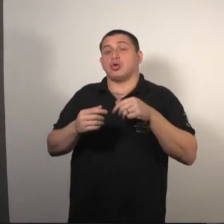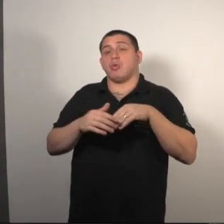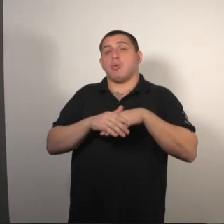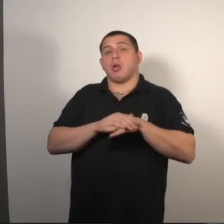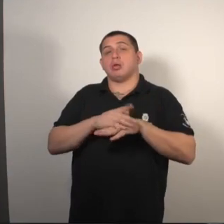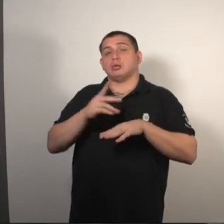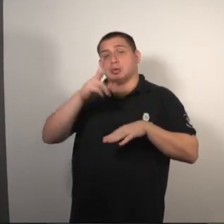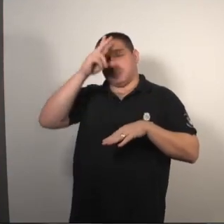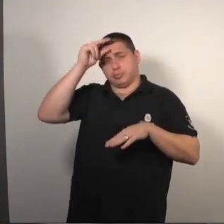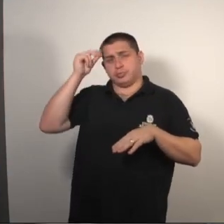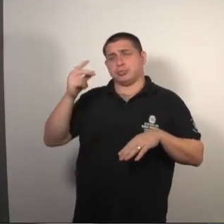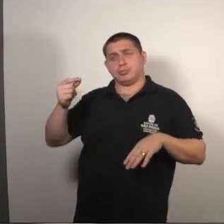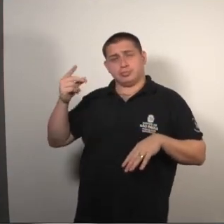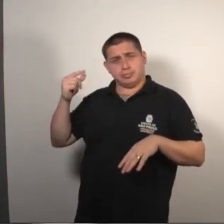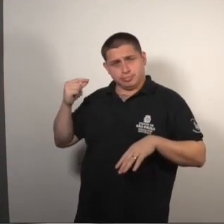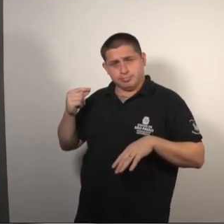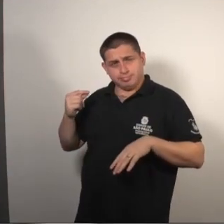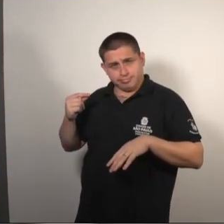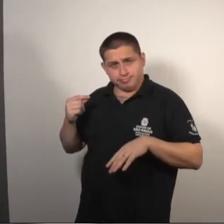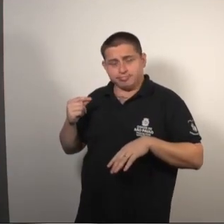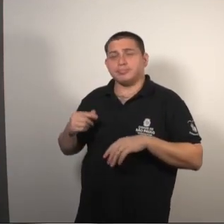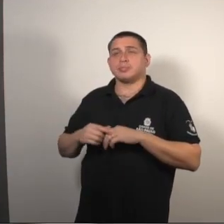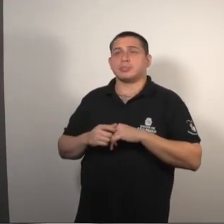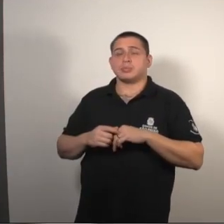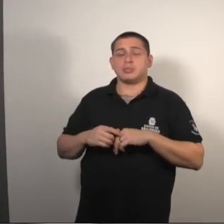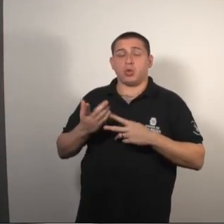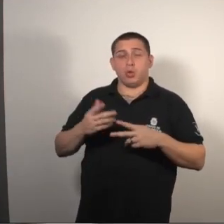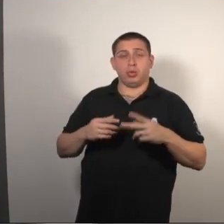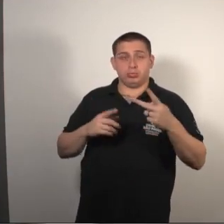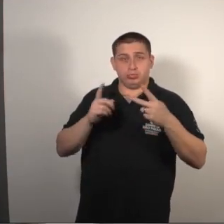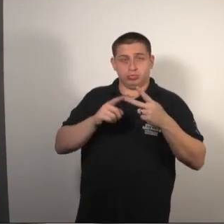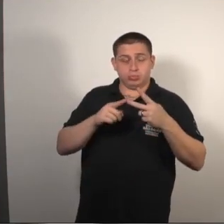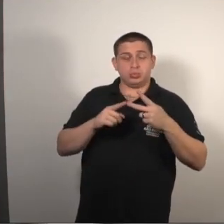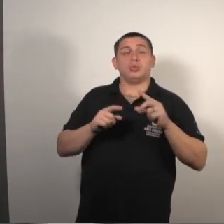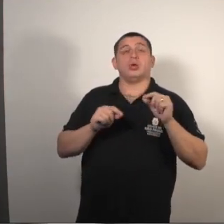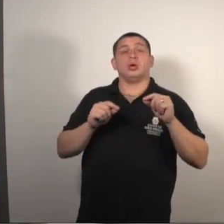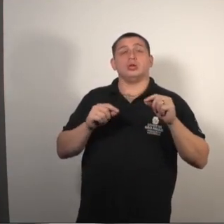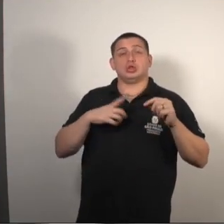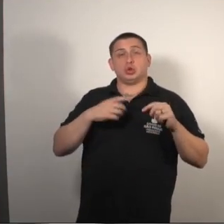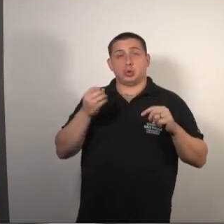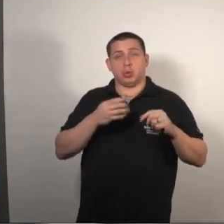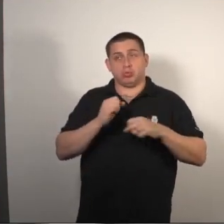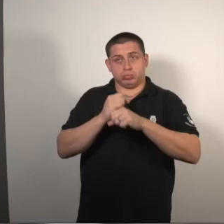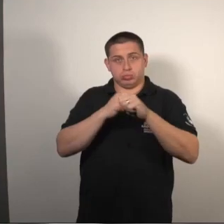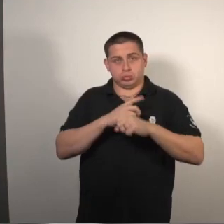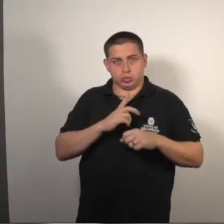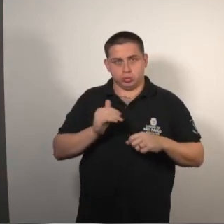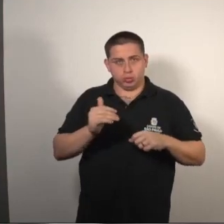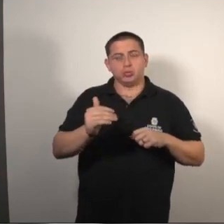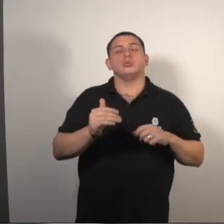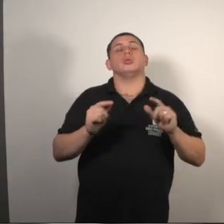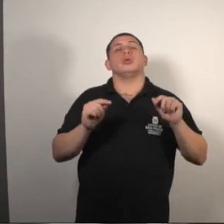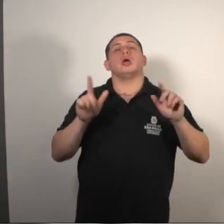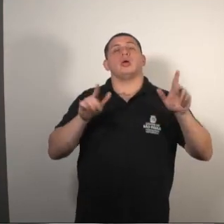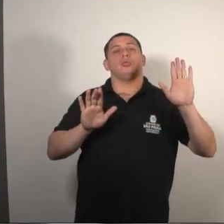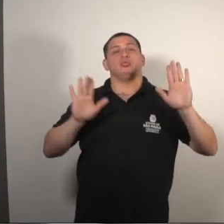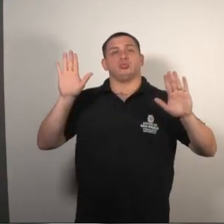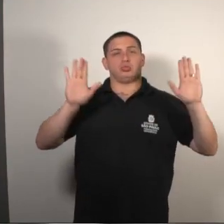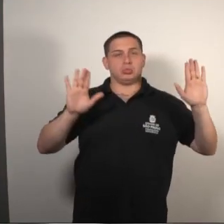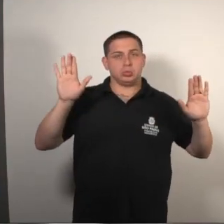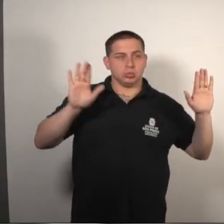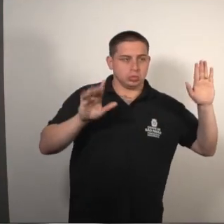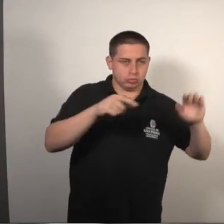Mas esse segundo bloco, essas licitações, são 25 contratos que estão sendo assinados, já vão entrar em obra, né, prefeito?